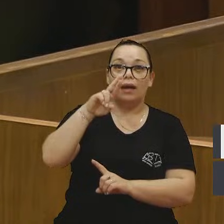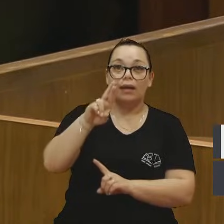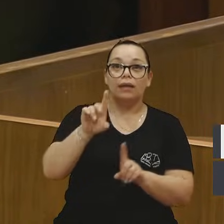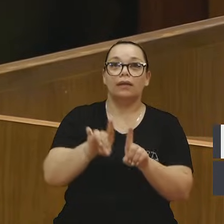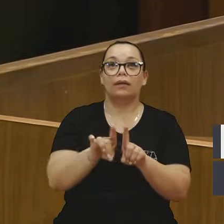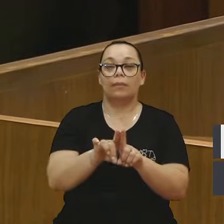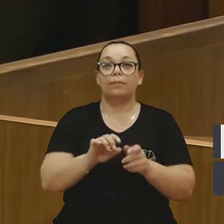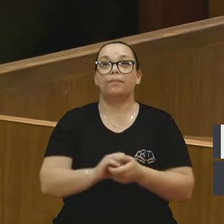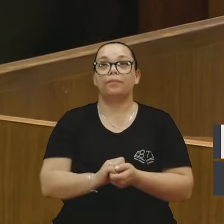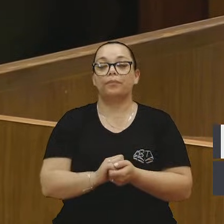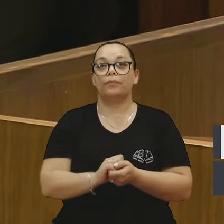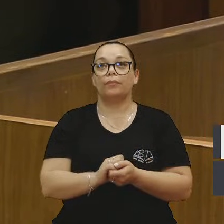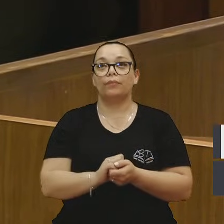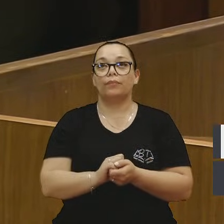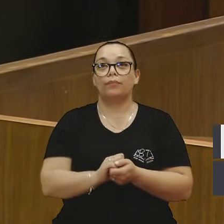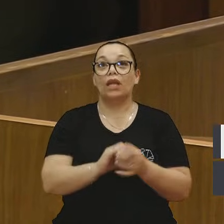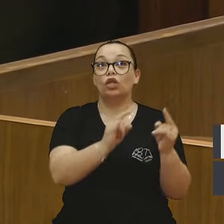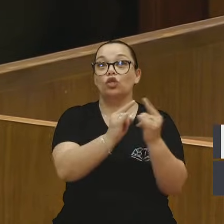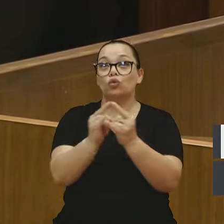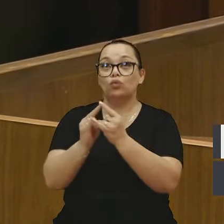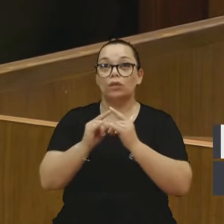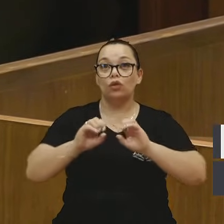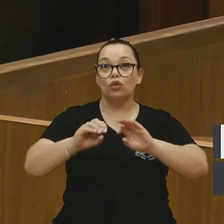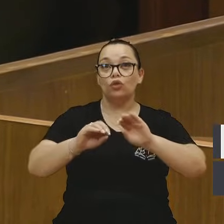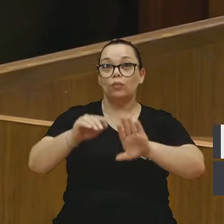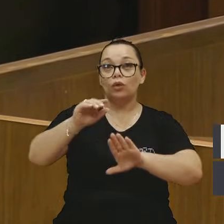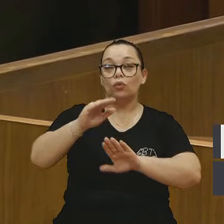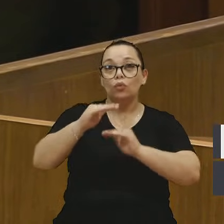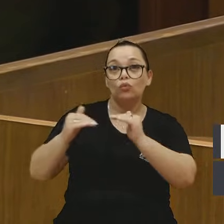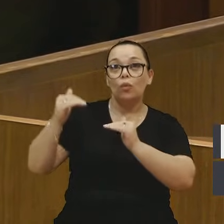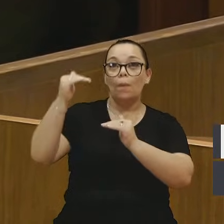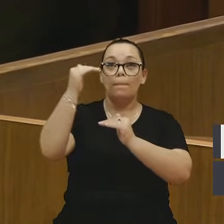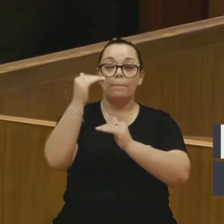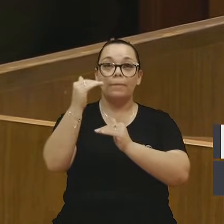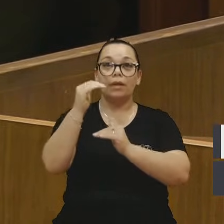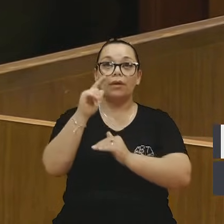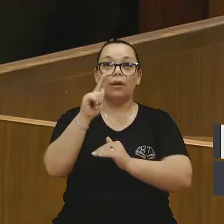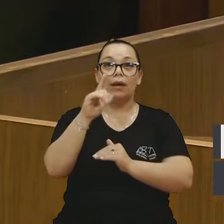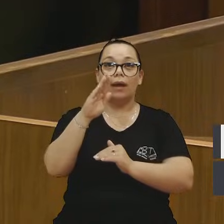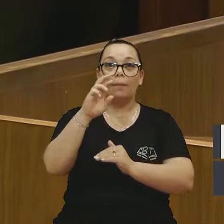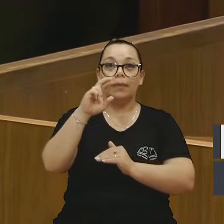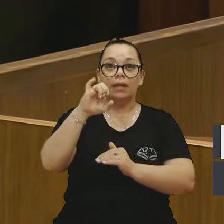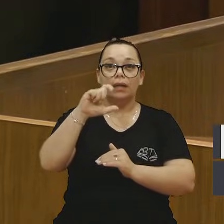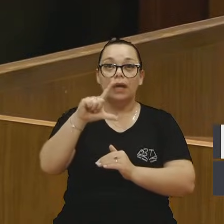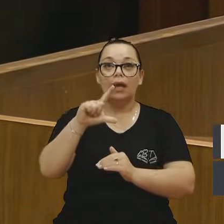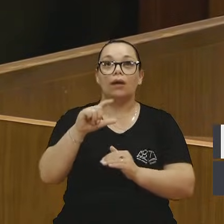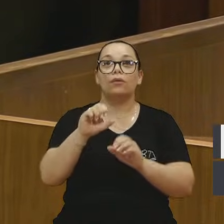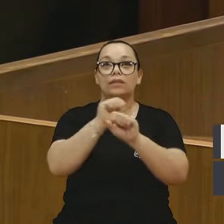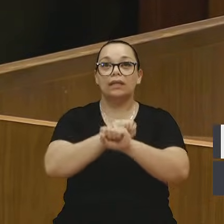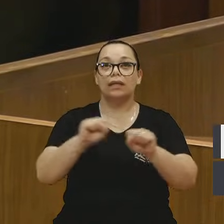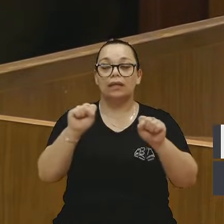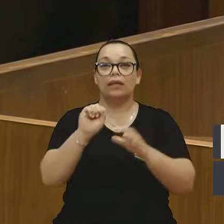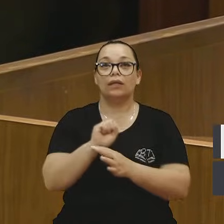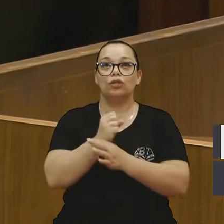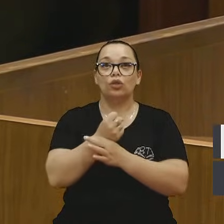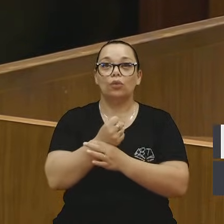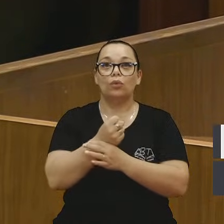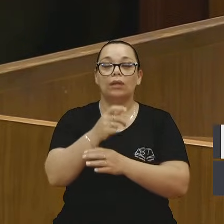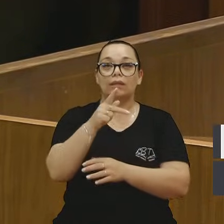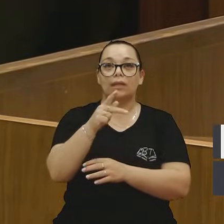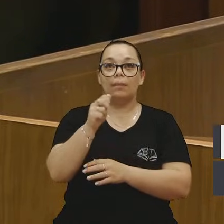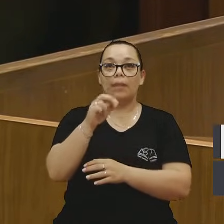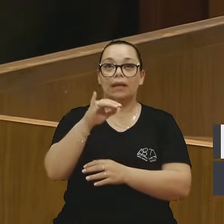Ramos. De instituições de ensino superior, o Gabriel Sefel. Da Secretaria Municipal de Segurança, a